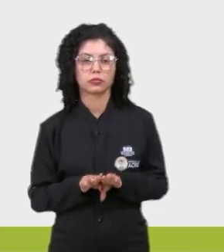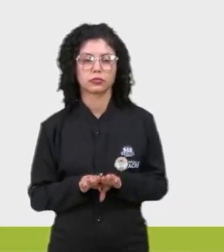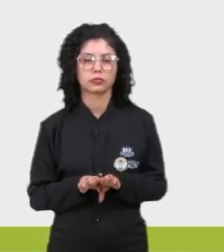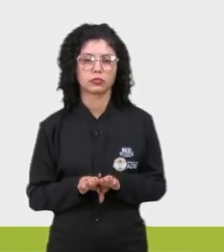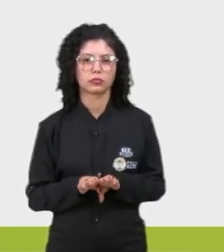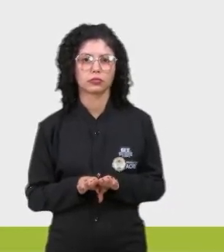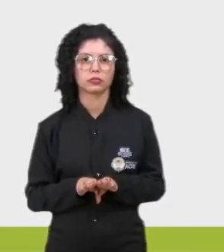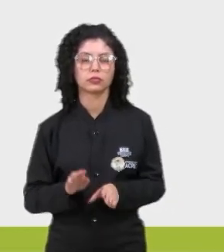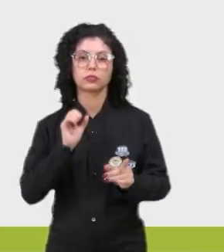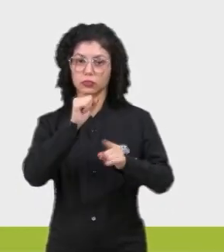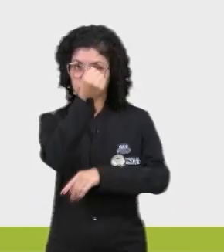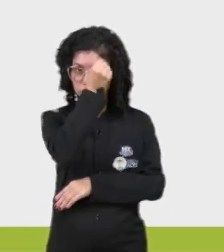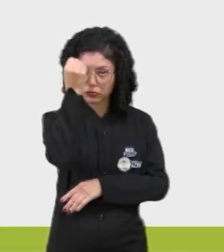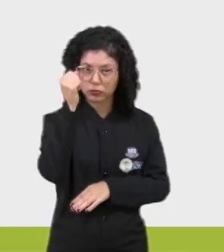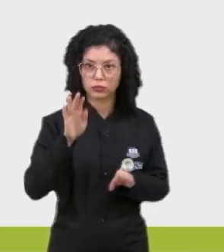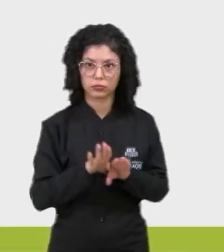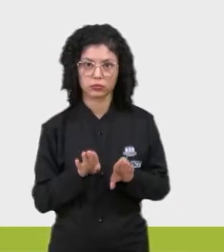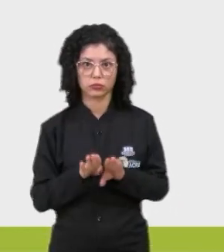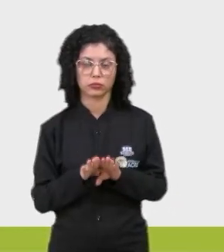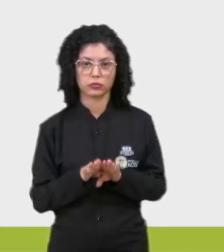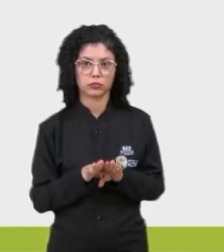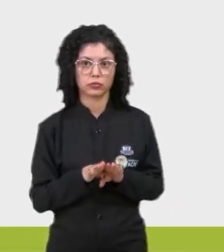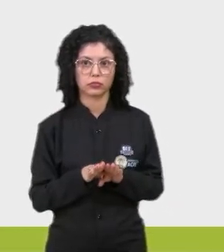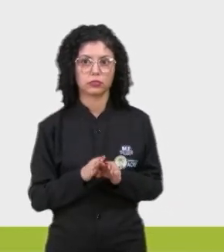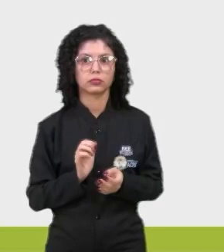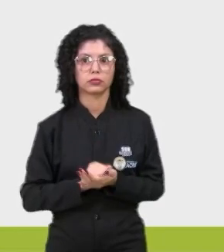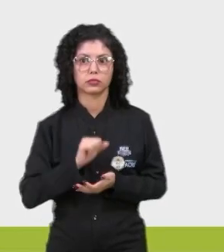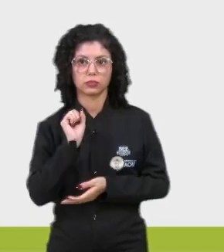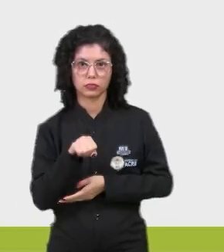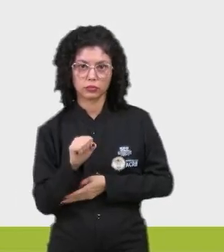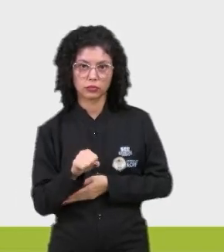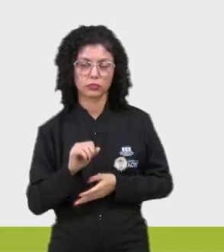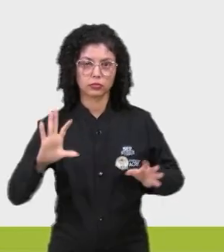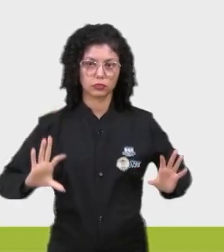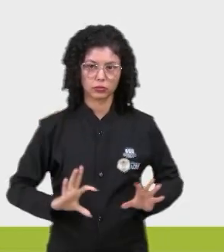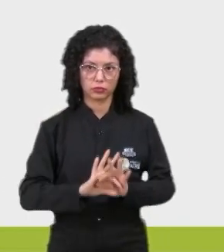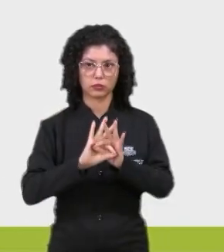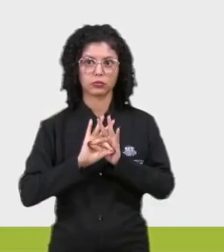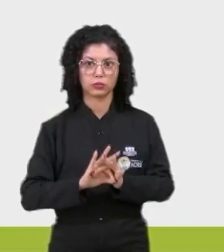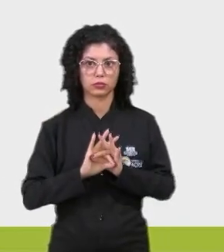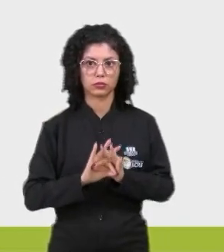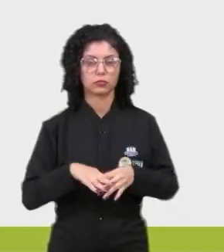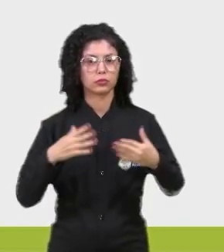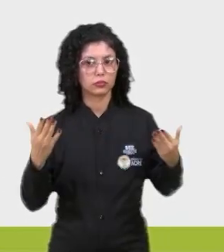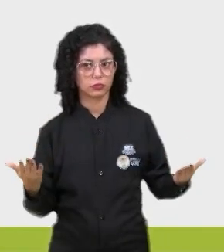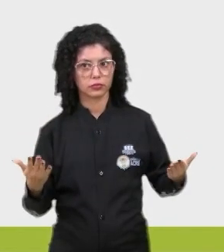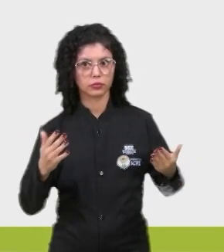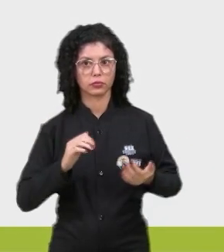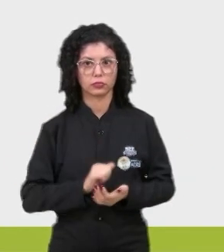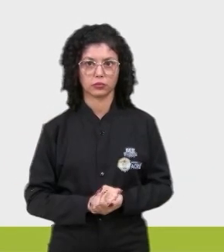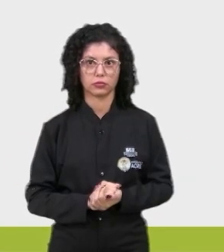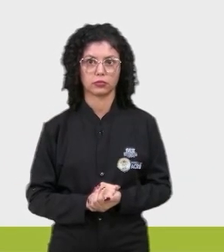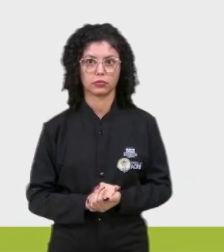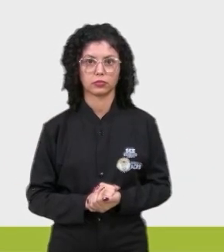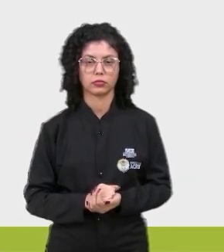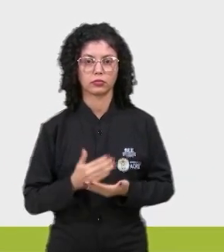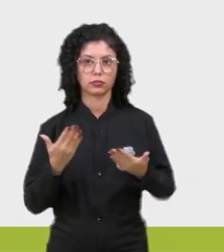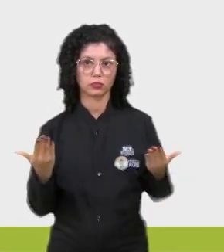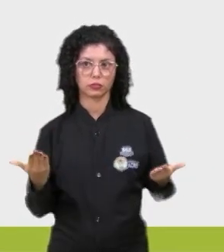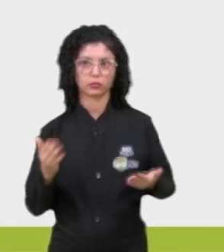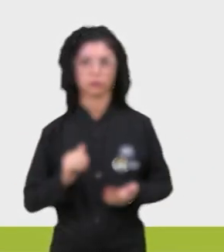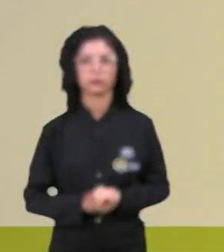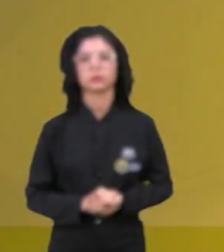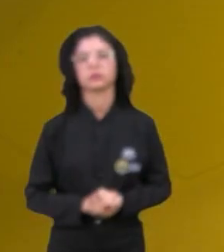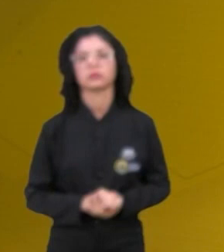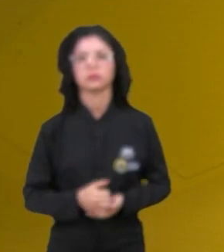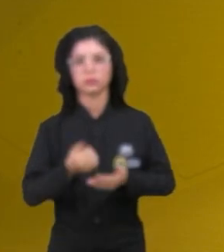né, sociólogo polonês, que diz: não são as crises que mudam o mundo em si, nossa relação a elas. Então, é isso,